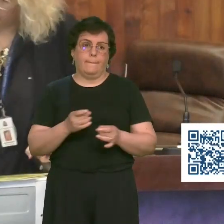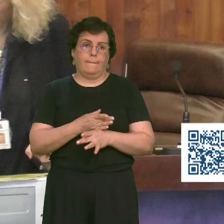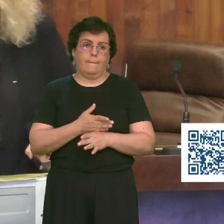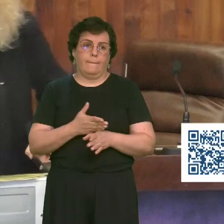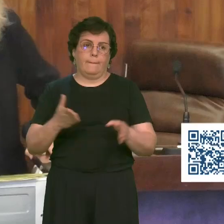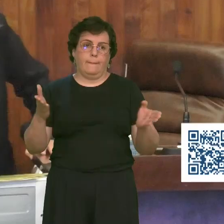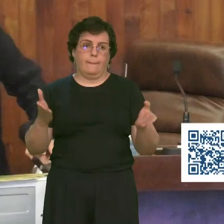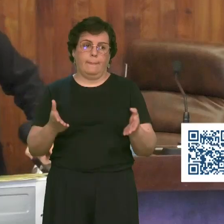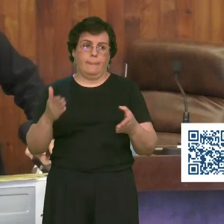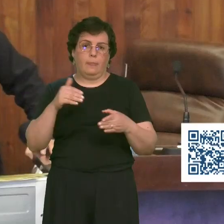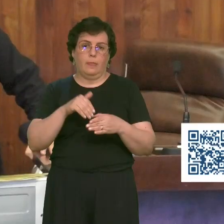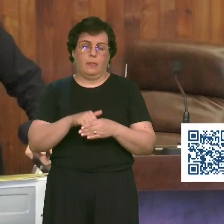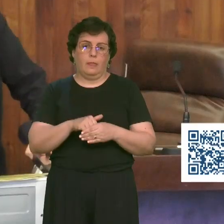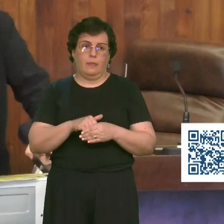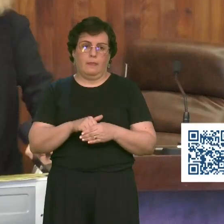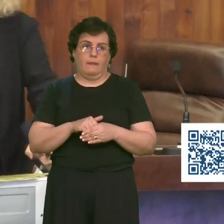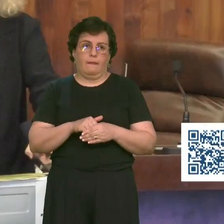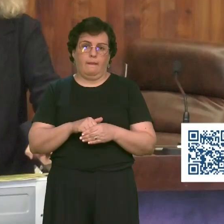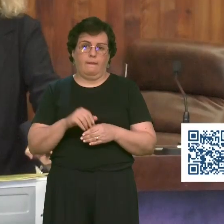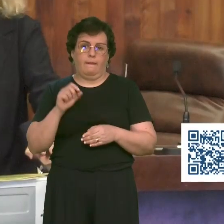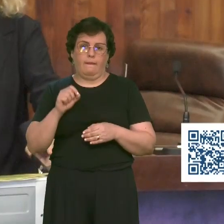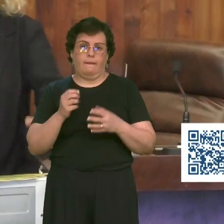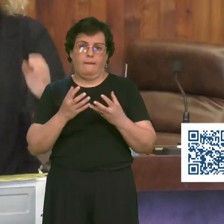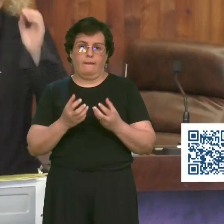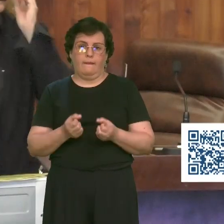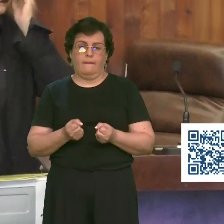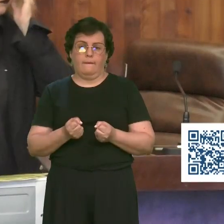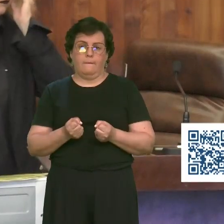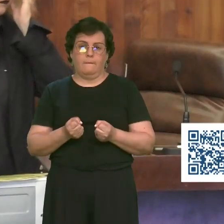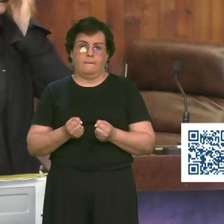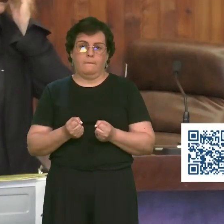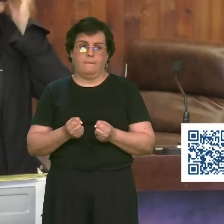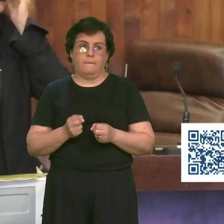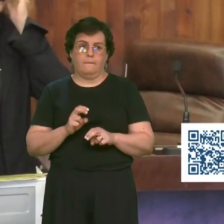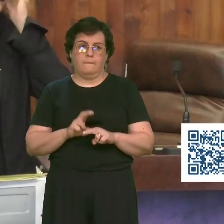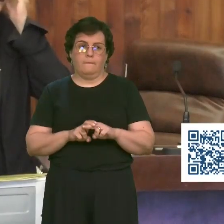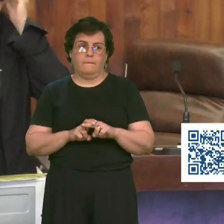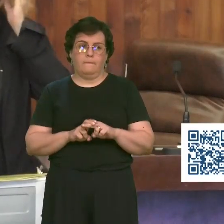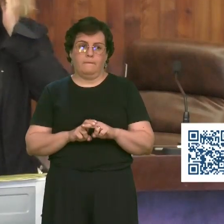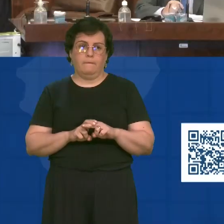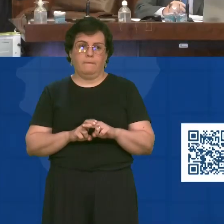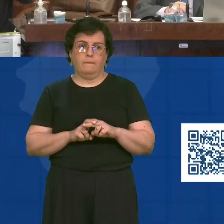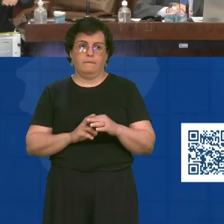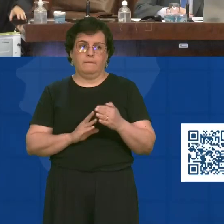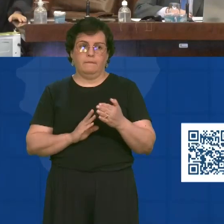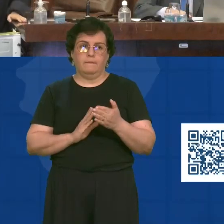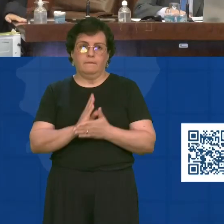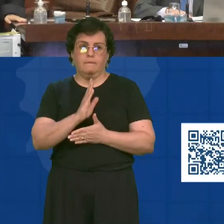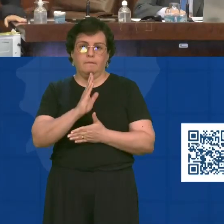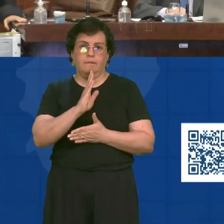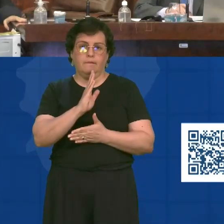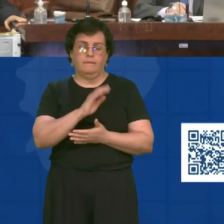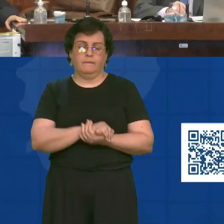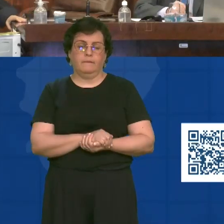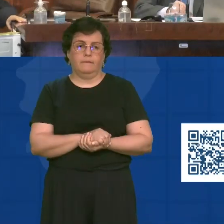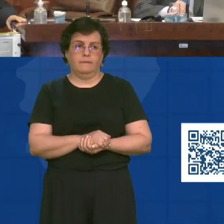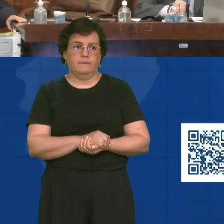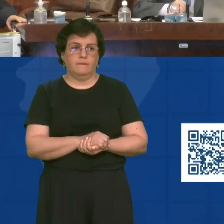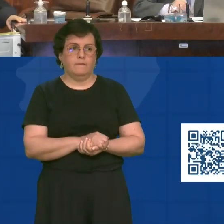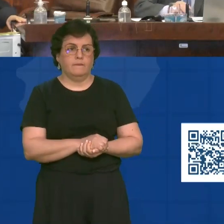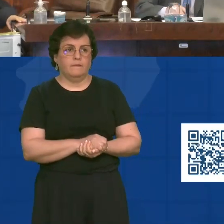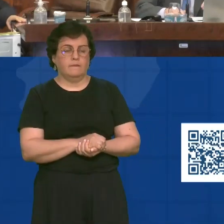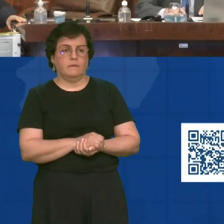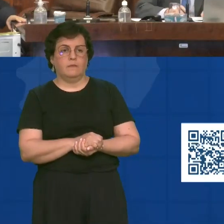escritos para o debate Serra discussão e vamos ao voto os vereadores que aprovam o requerimento permaneça como se encontra requerimento